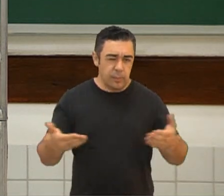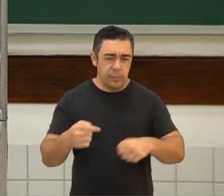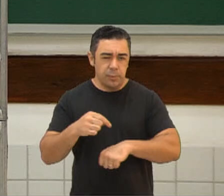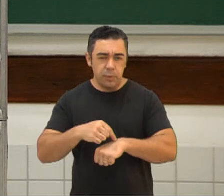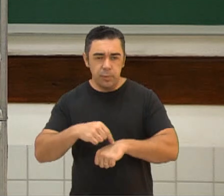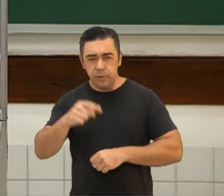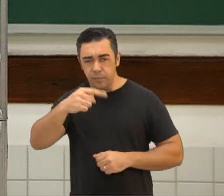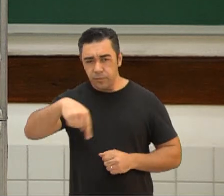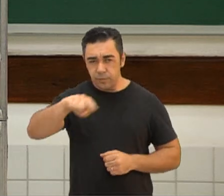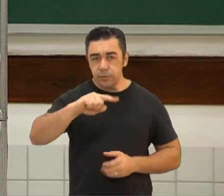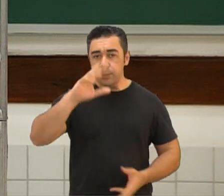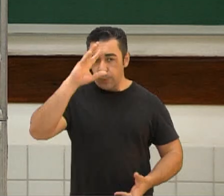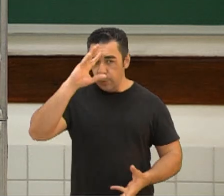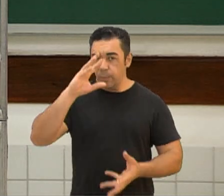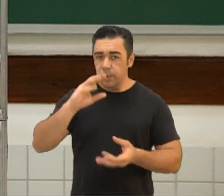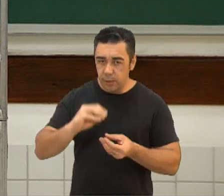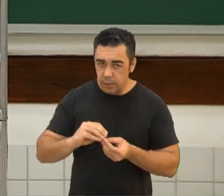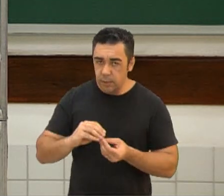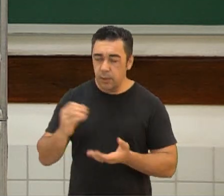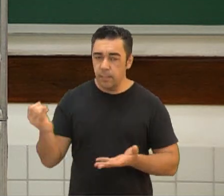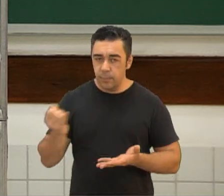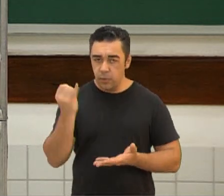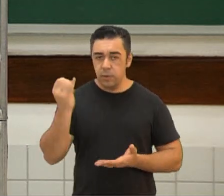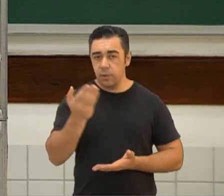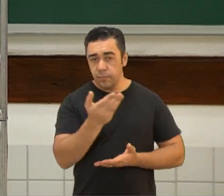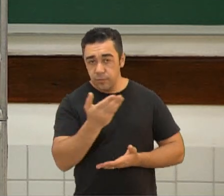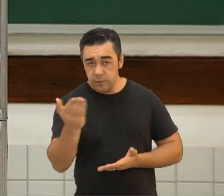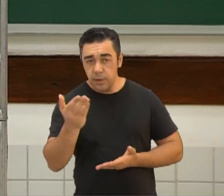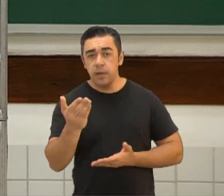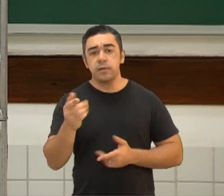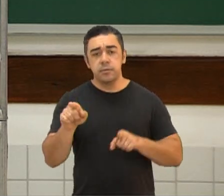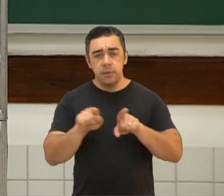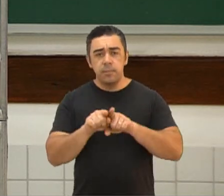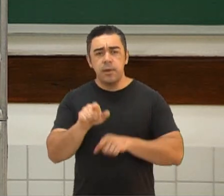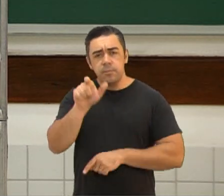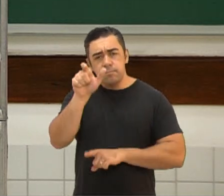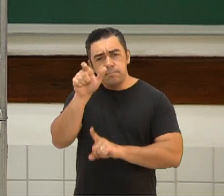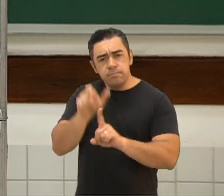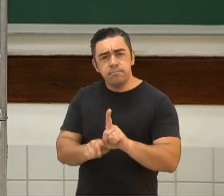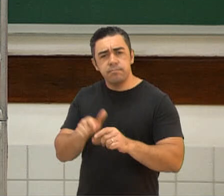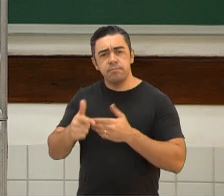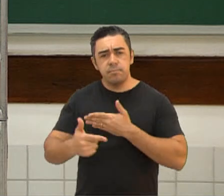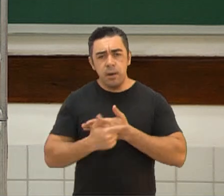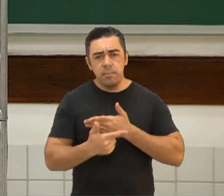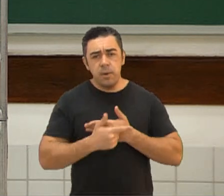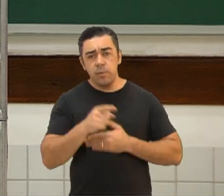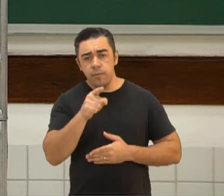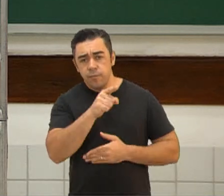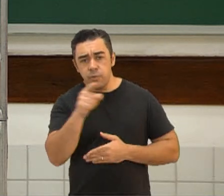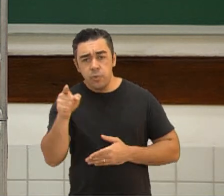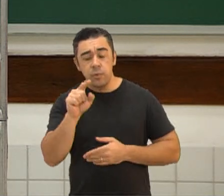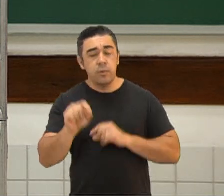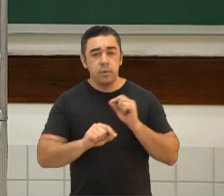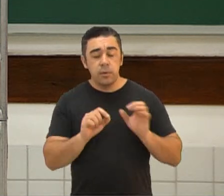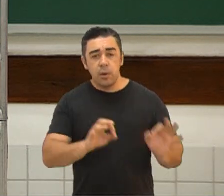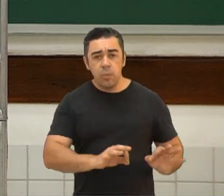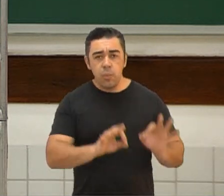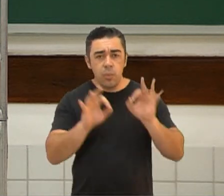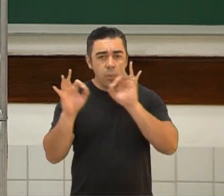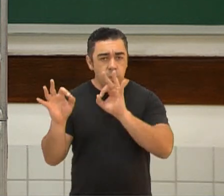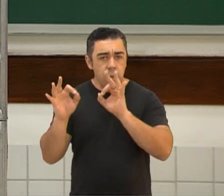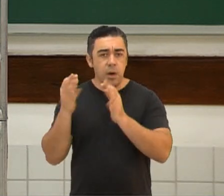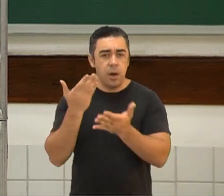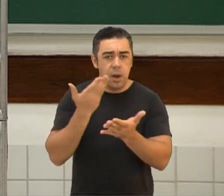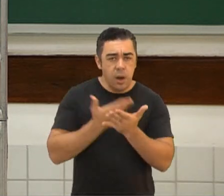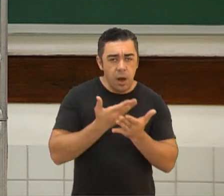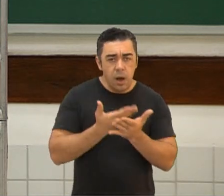vocês estão compreendendo, né, o papel de vocês enquanto estudantes de fazer o acompanhamento das videoaulas, realizar as atividades